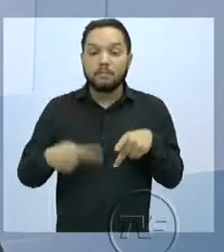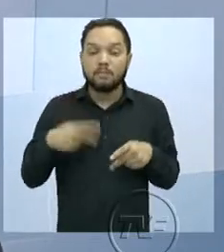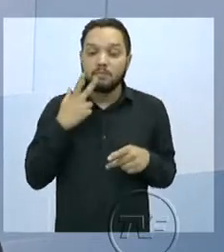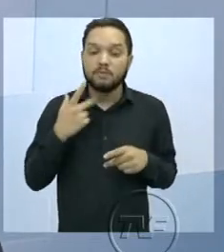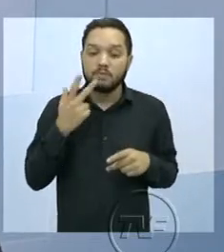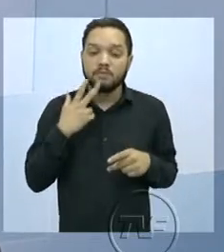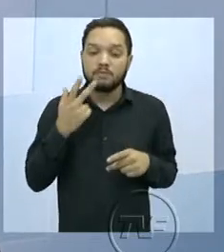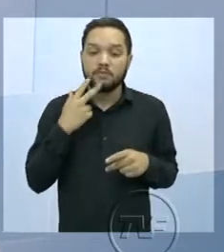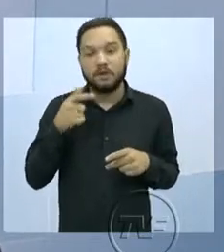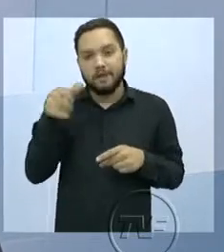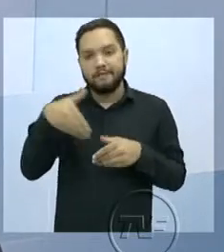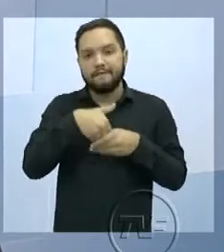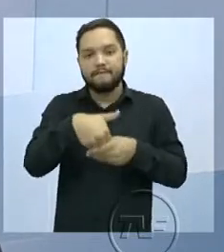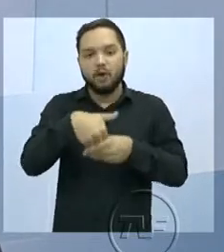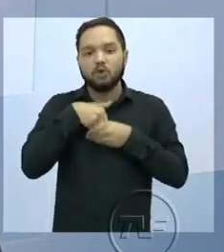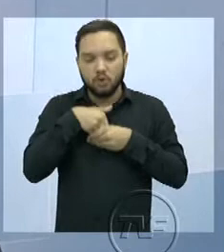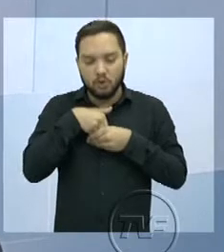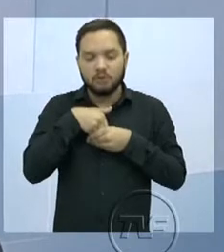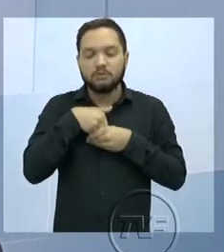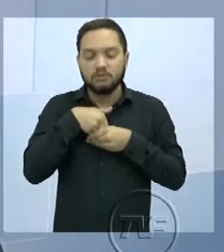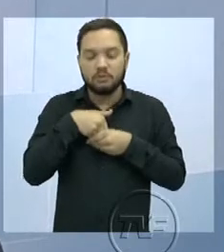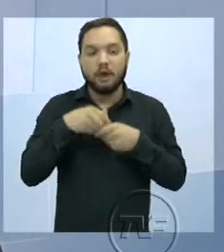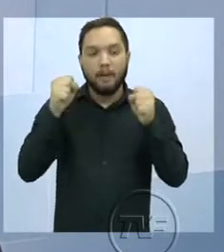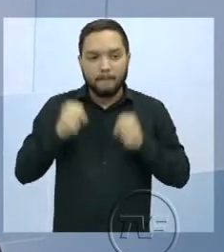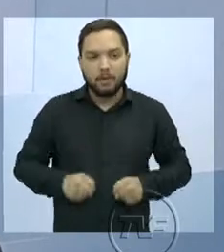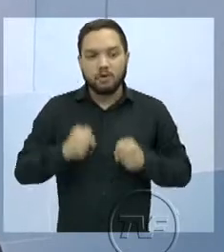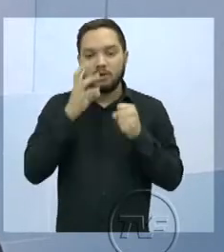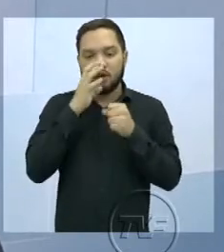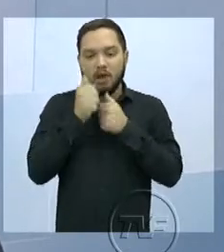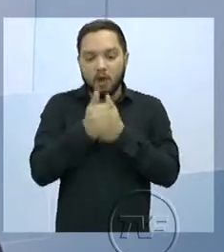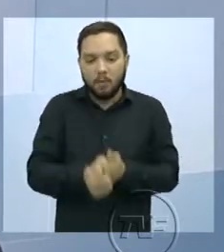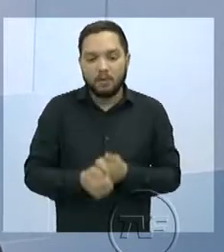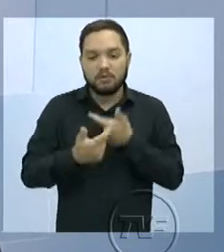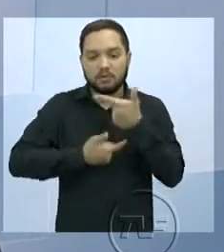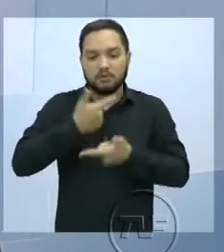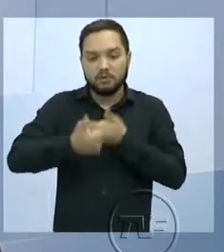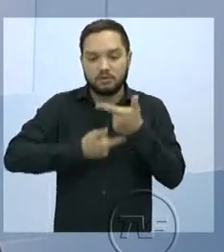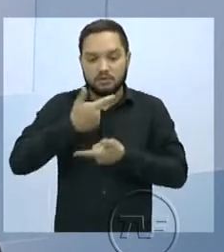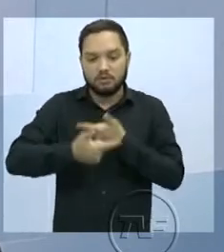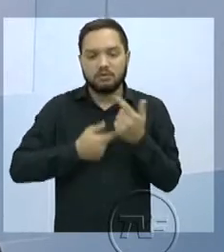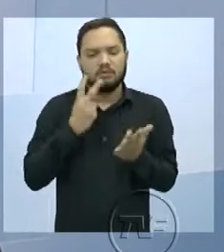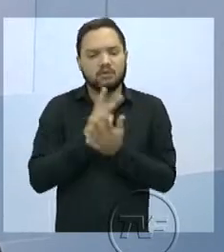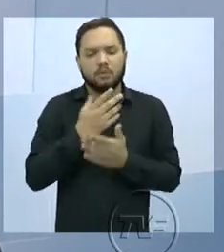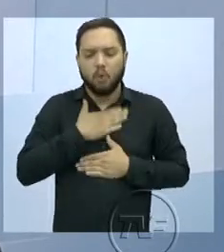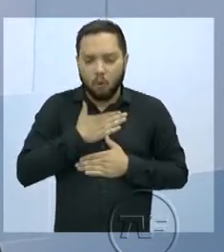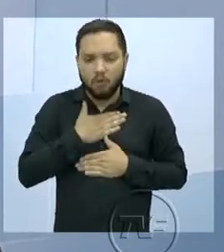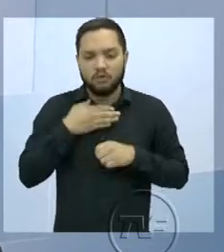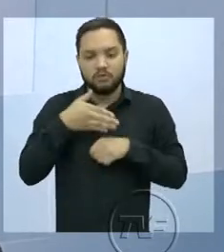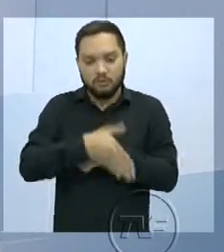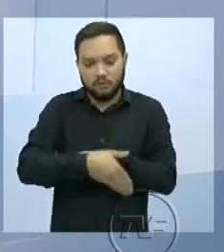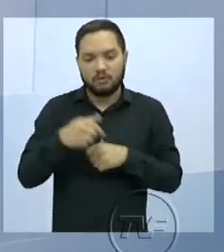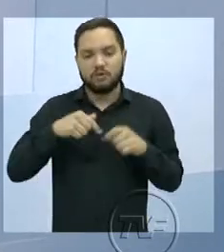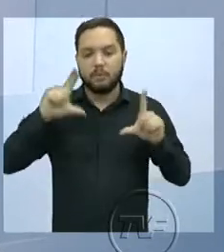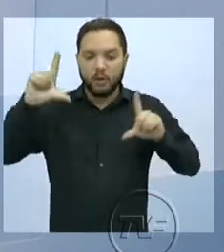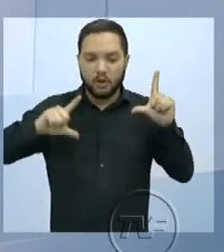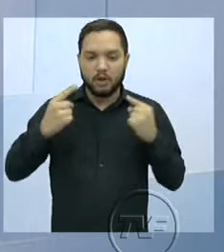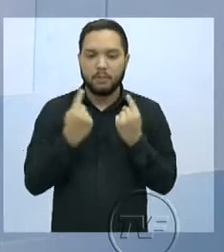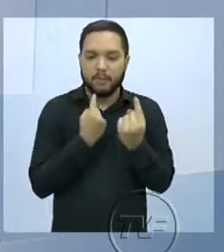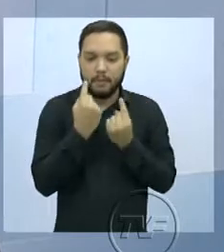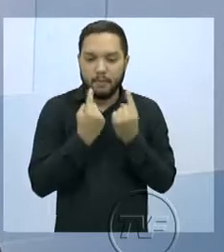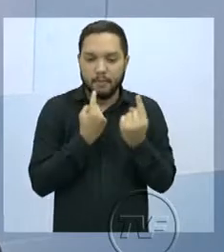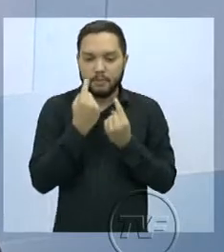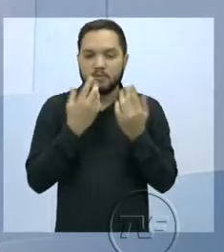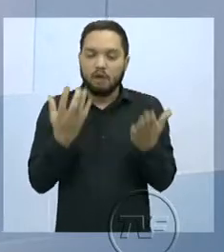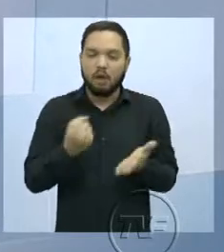que nos colocou realmente na Câmara Legislativa, possa acompanhar o nosso trabalho. E é sempre uma satisfação poder participar desses debates e contribuir de